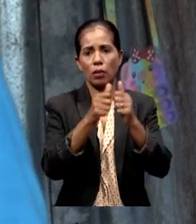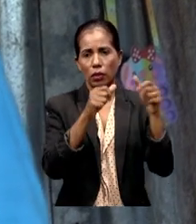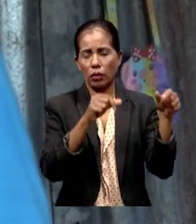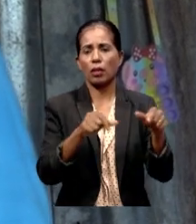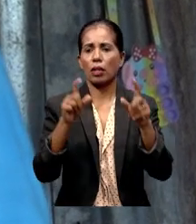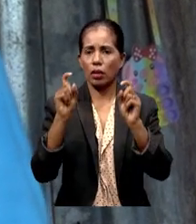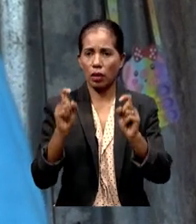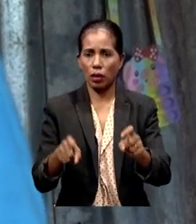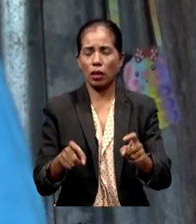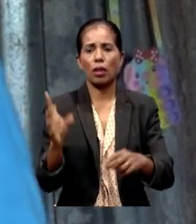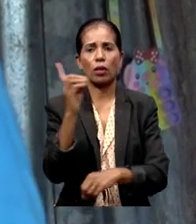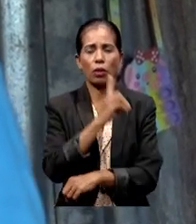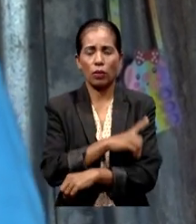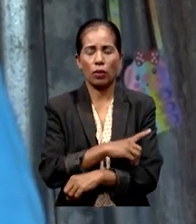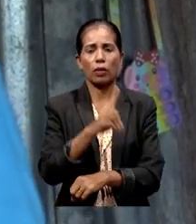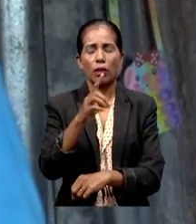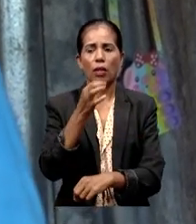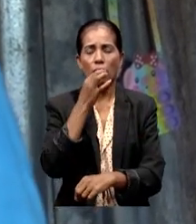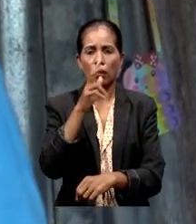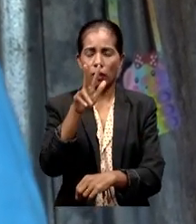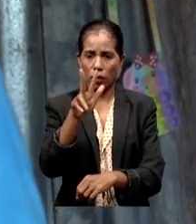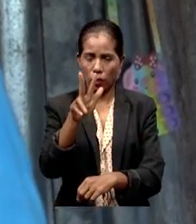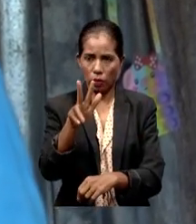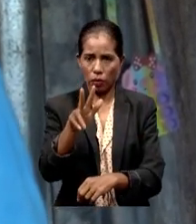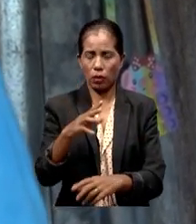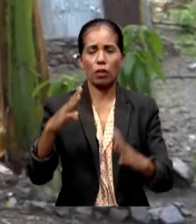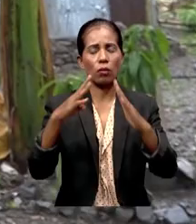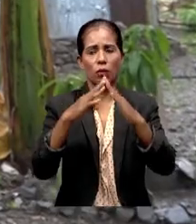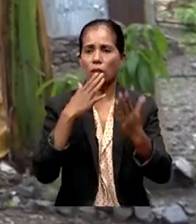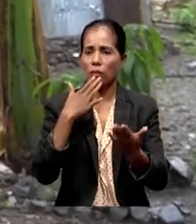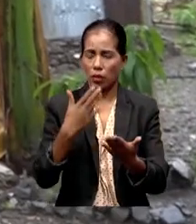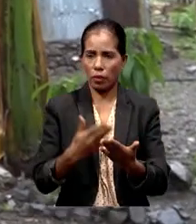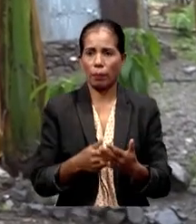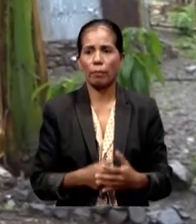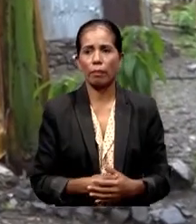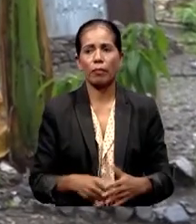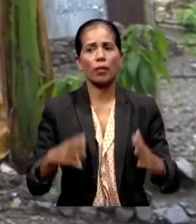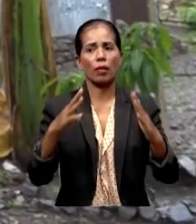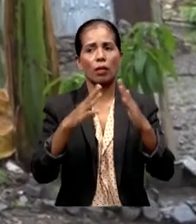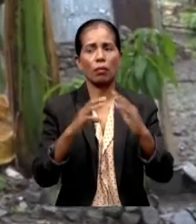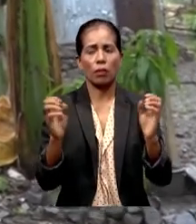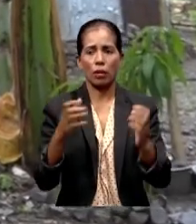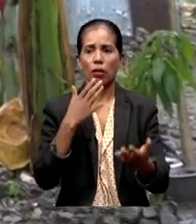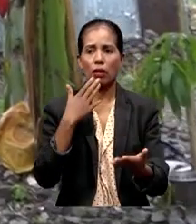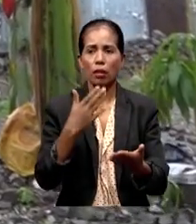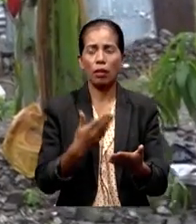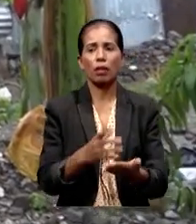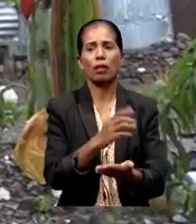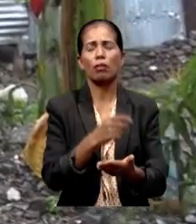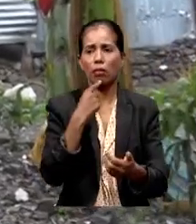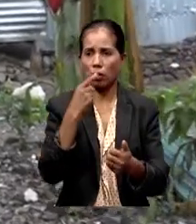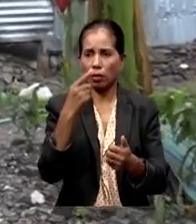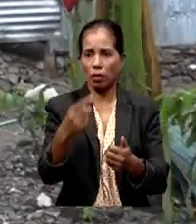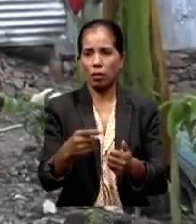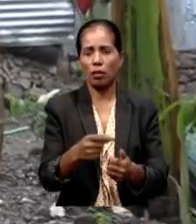tem lorong ida handa la tolu tem ha uma nebe ma digno o condição uma nebe la dung favorável assessor ne dihan